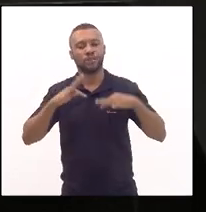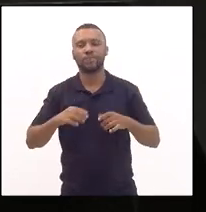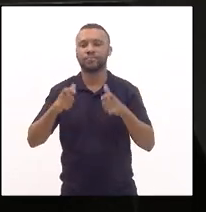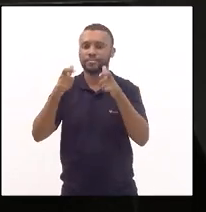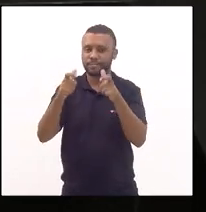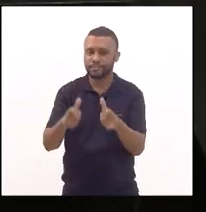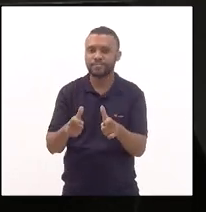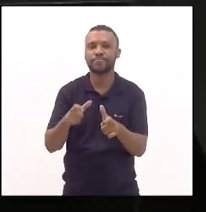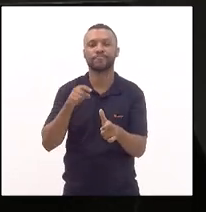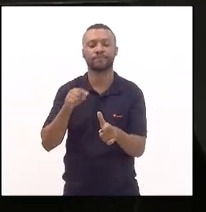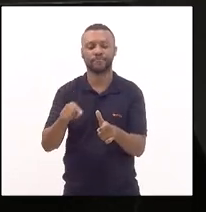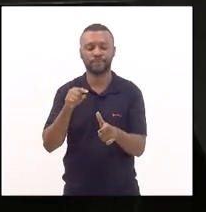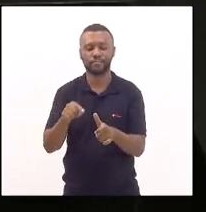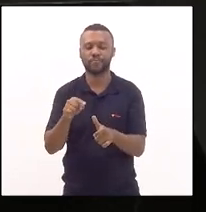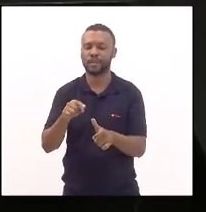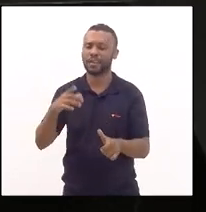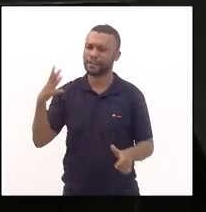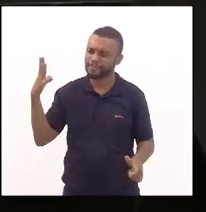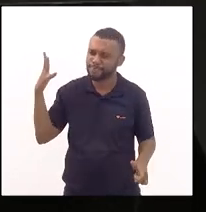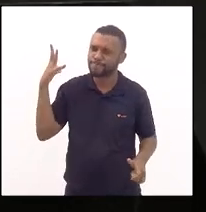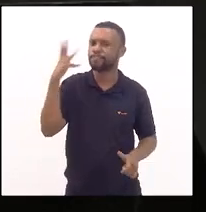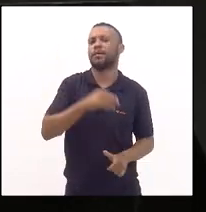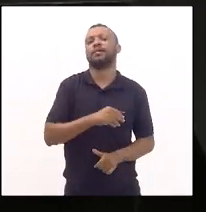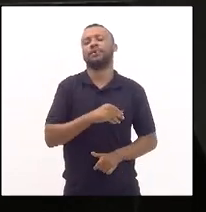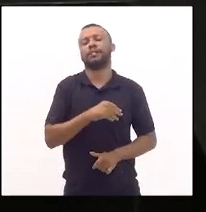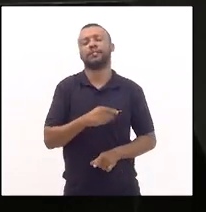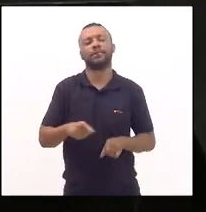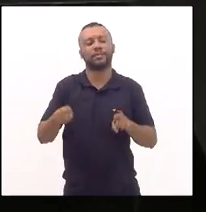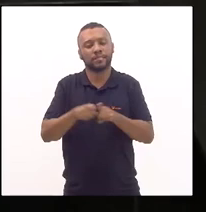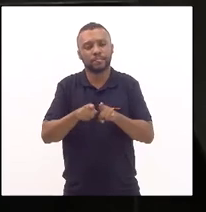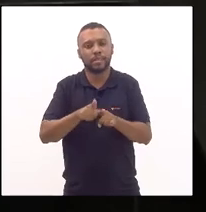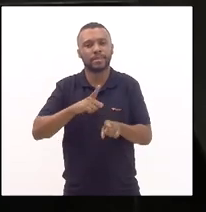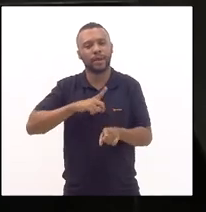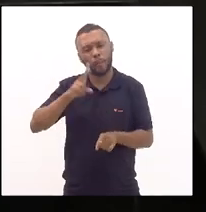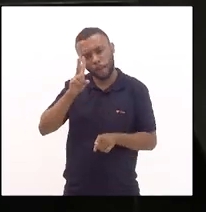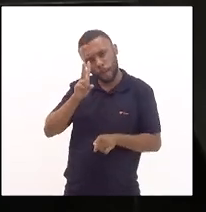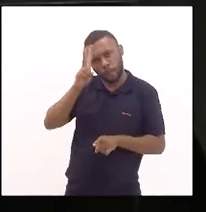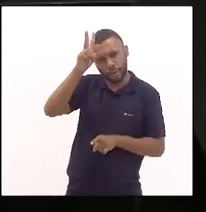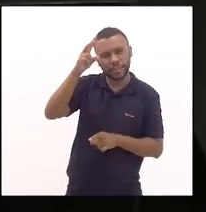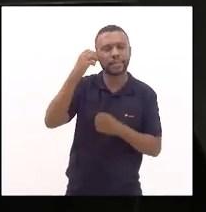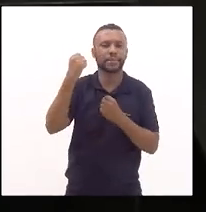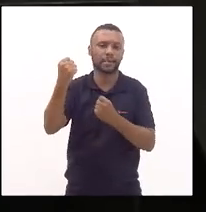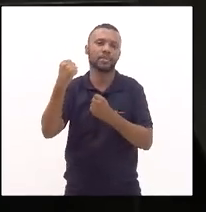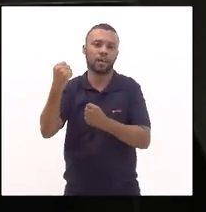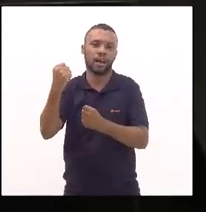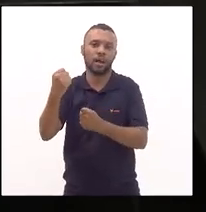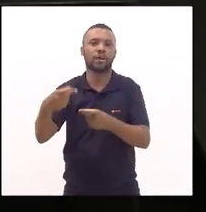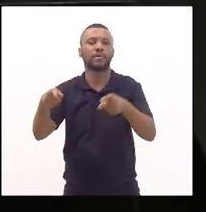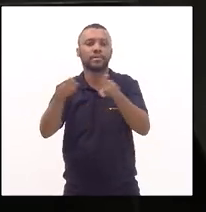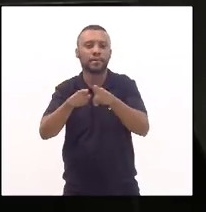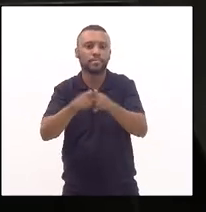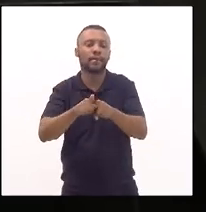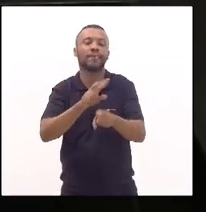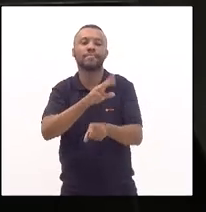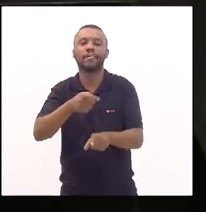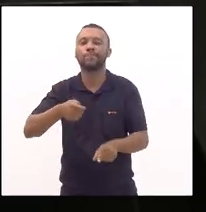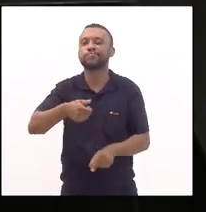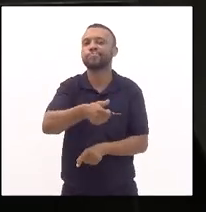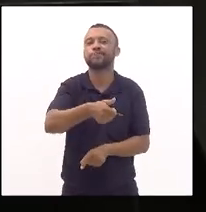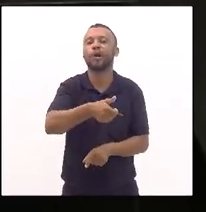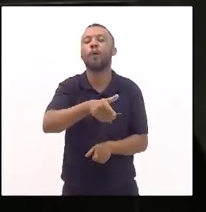região, que é uma região belíssima e que, além de ter um potencial, agora também ganhará